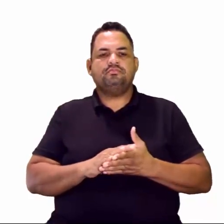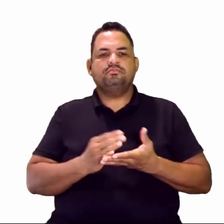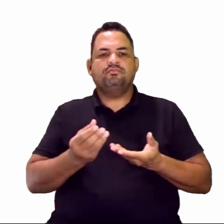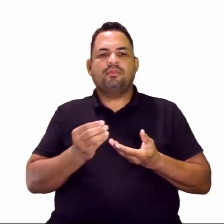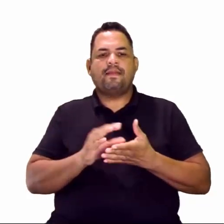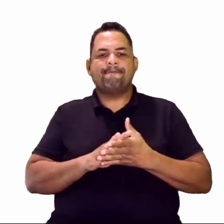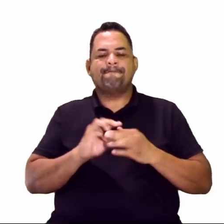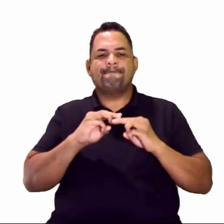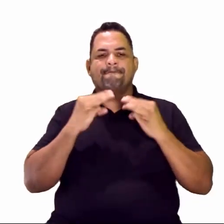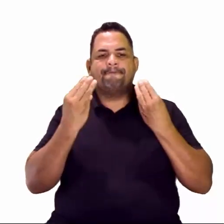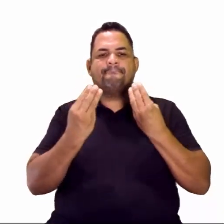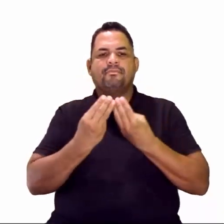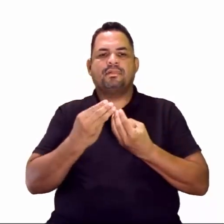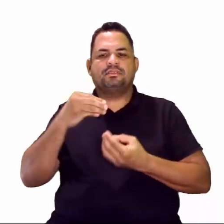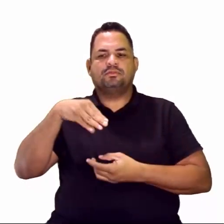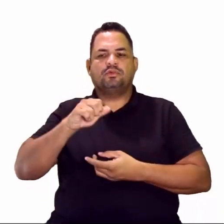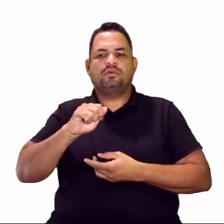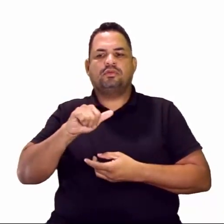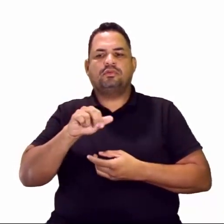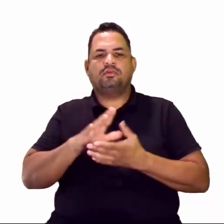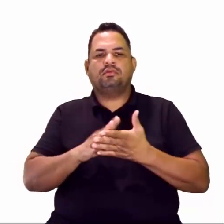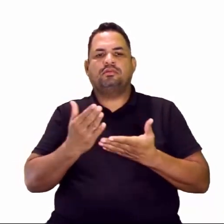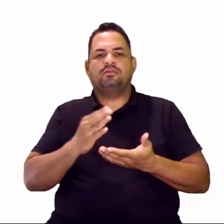do composto, que tem fórmula